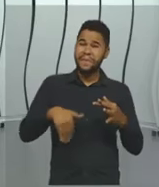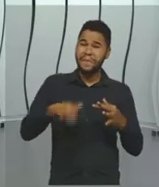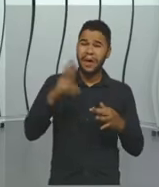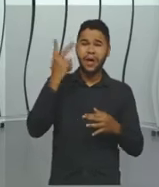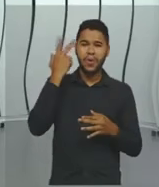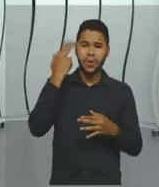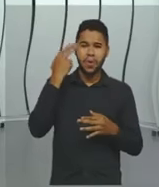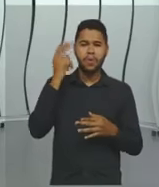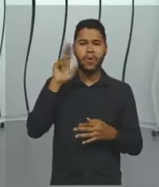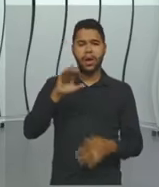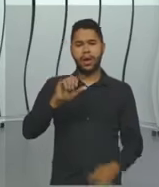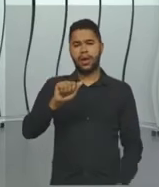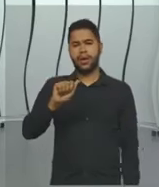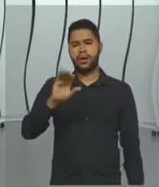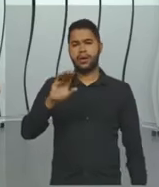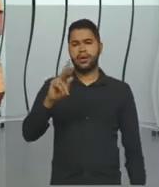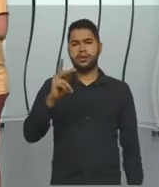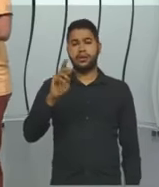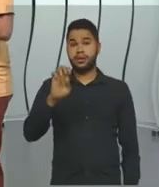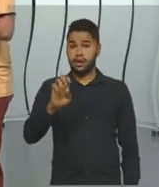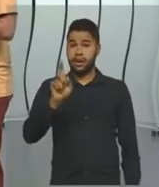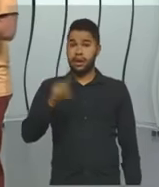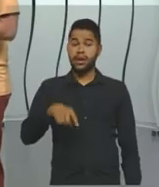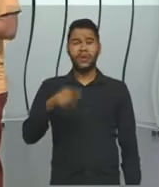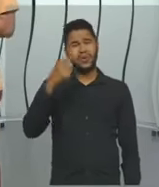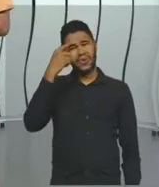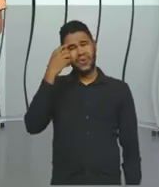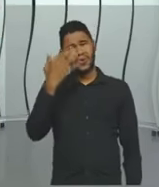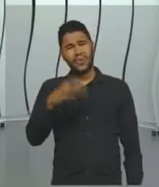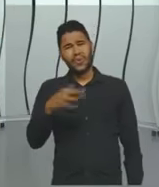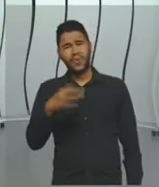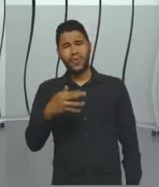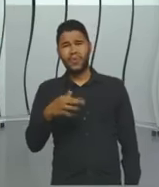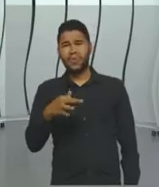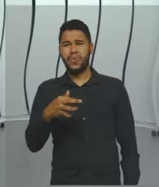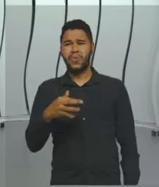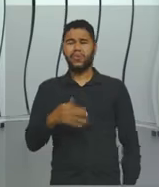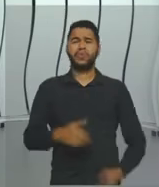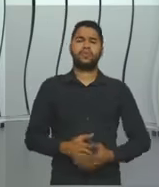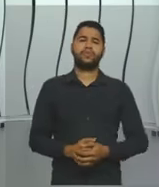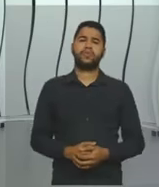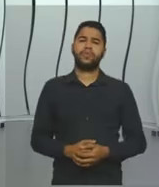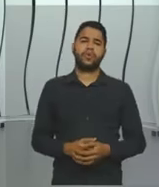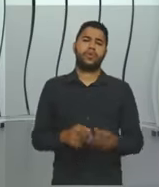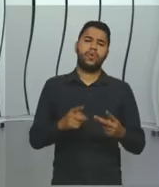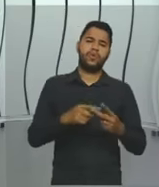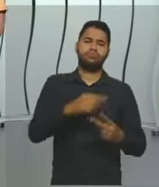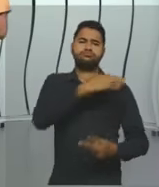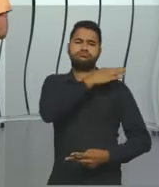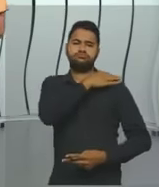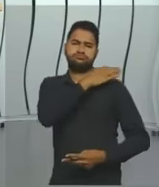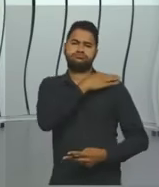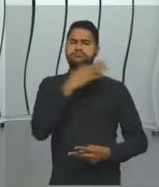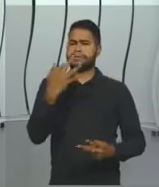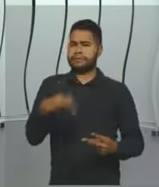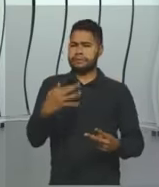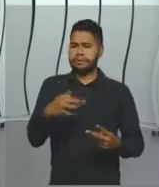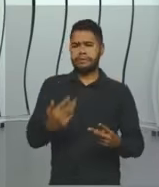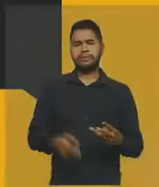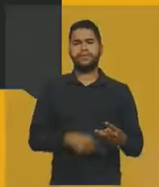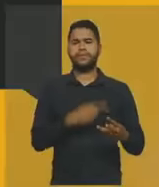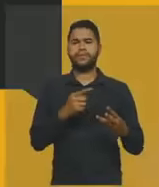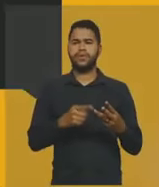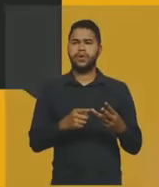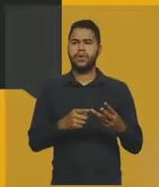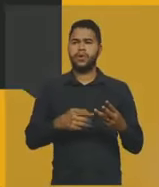é ache. Veja esses exemplos. Dor de cabeça, headache. Dor nas costas, backache.